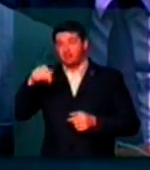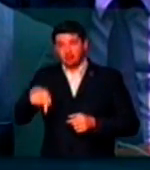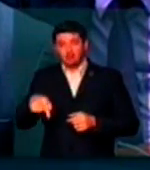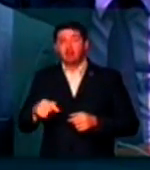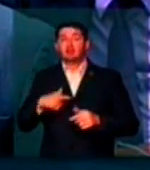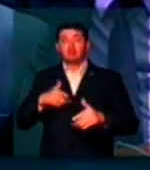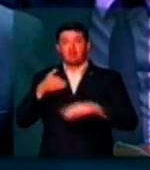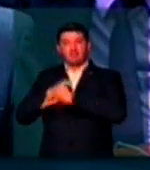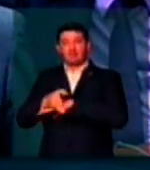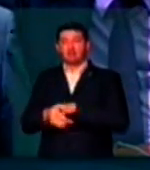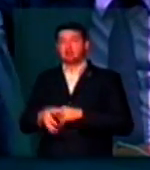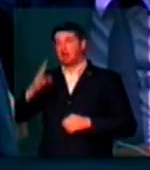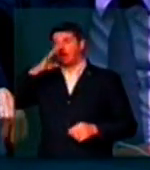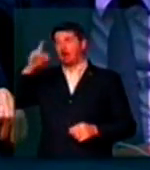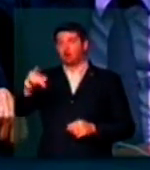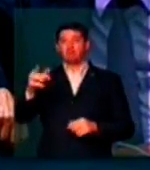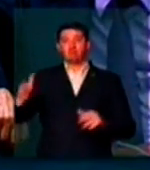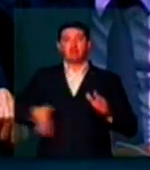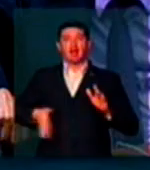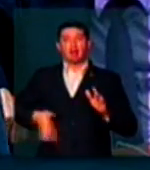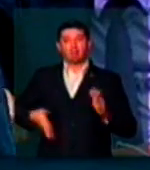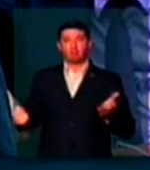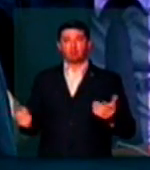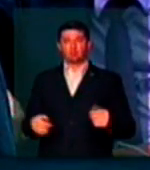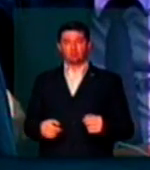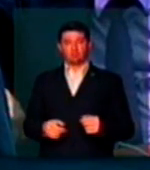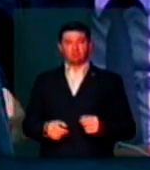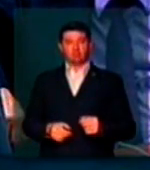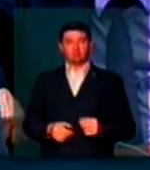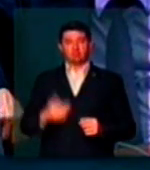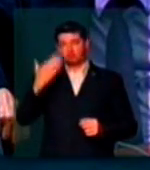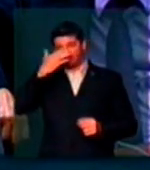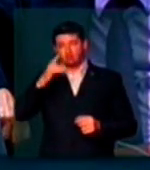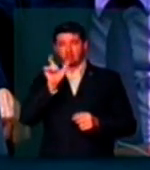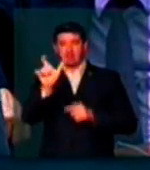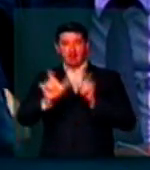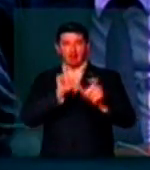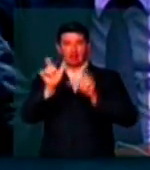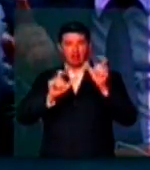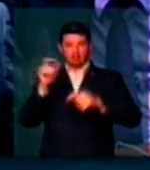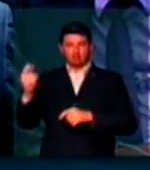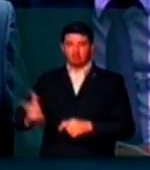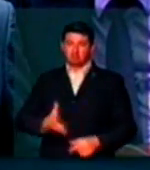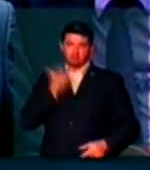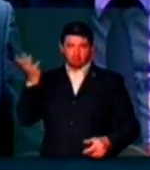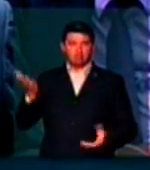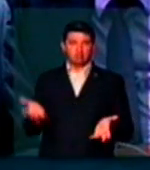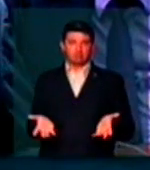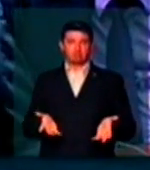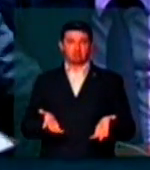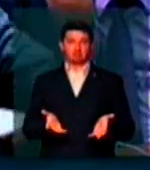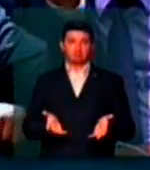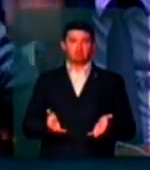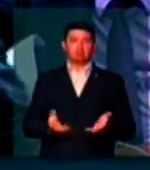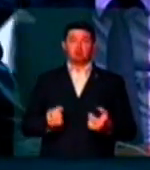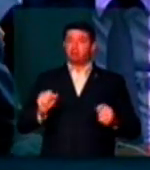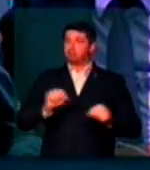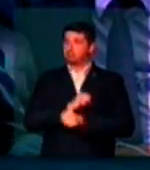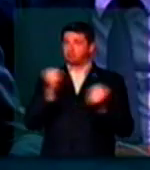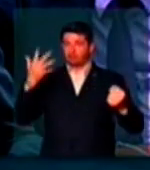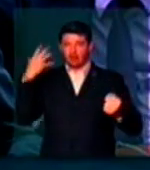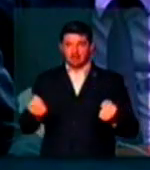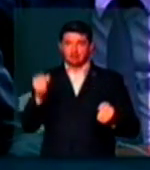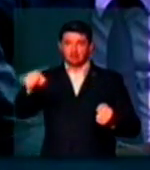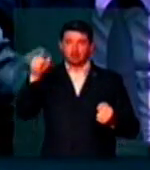invadidos, acusadas de vagabundas e outras palavras e adjetivos dessa natureza. É inadmissível,